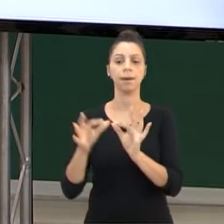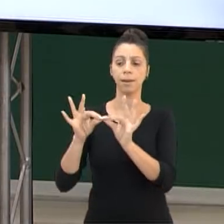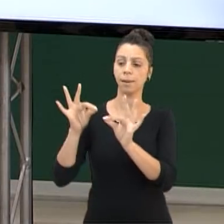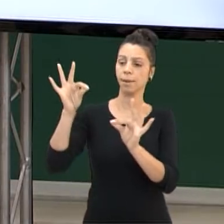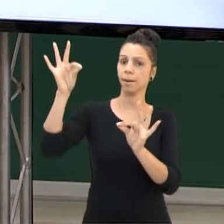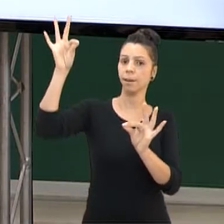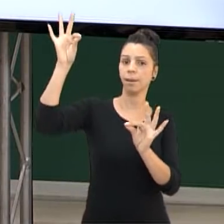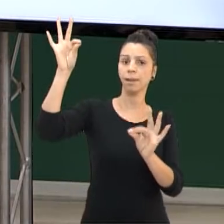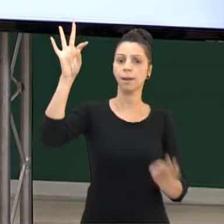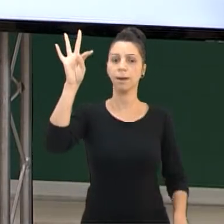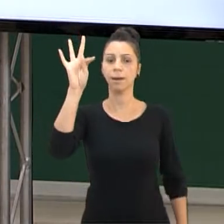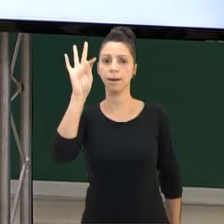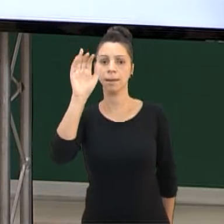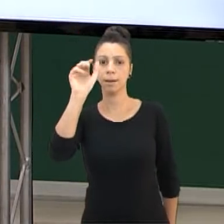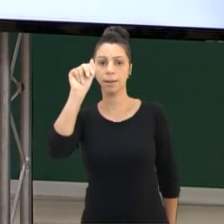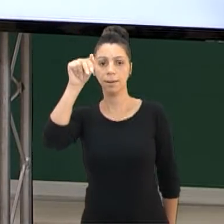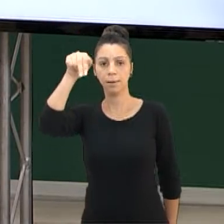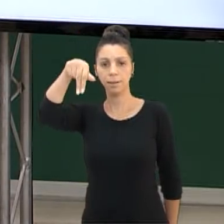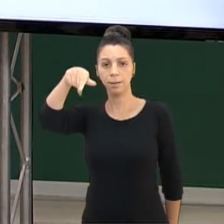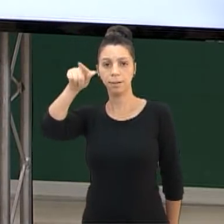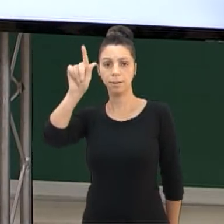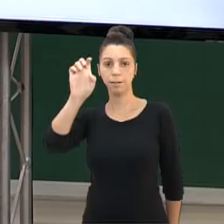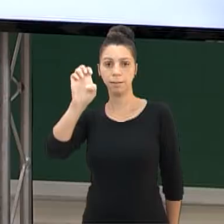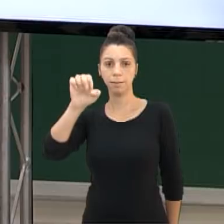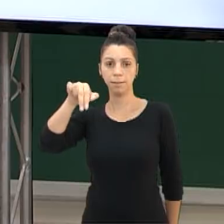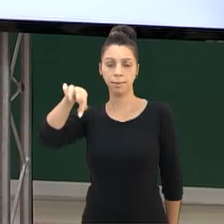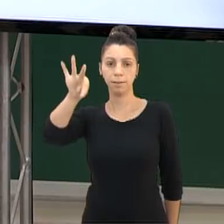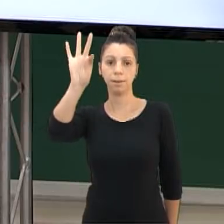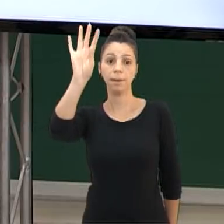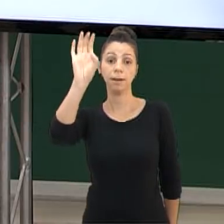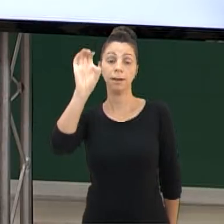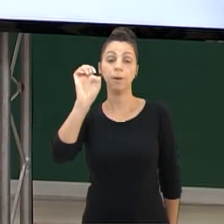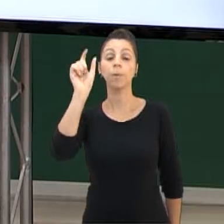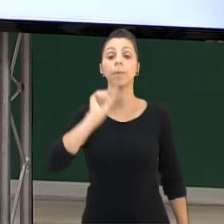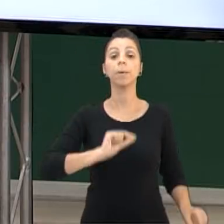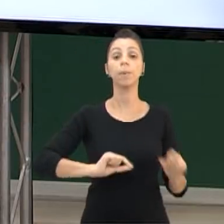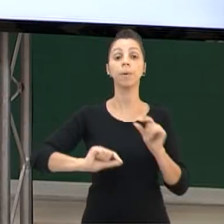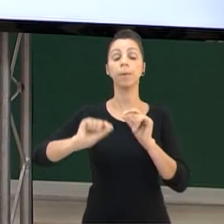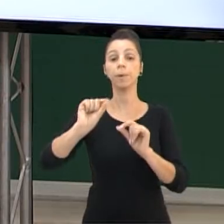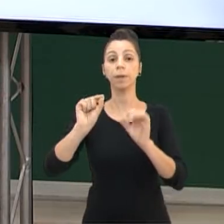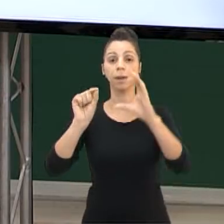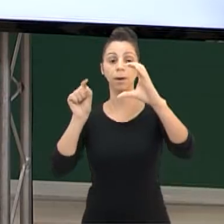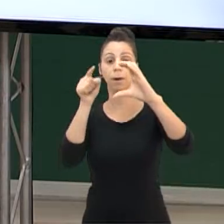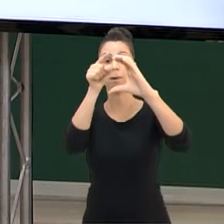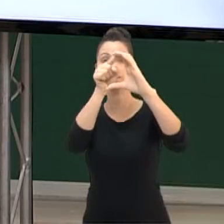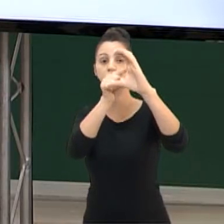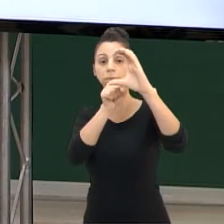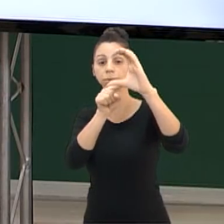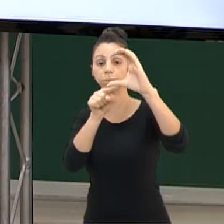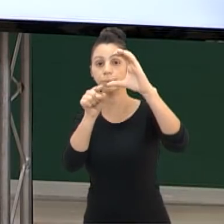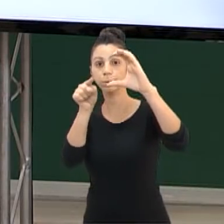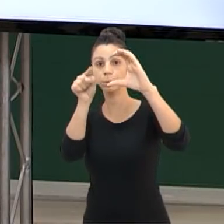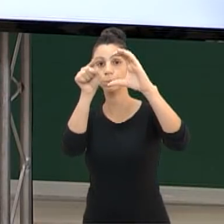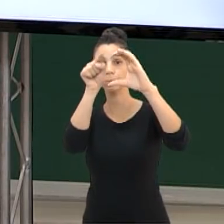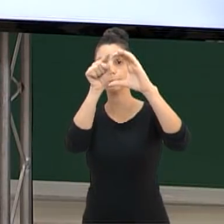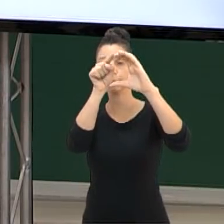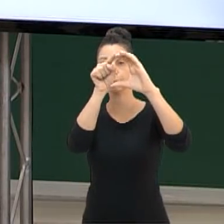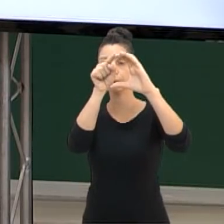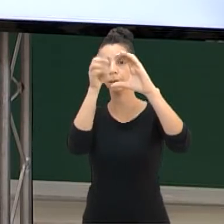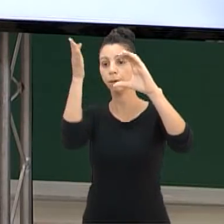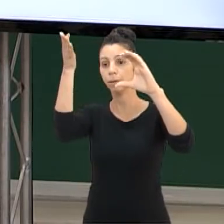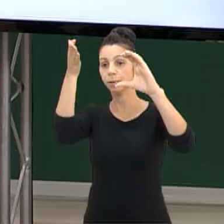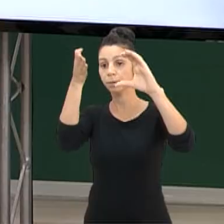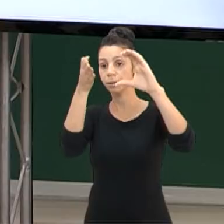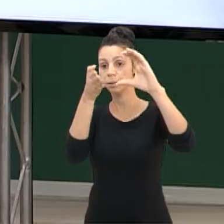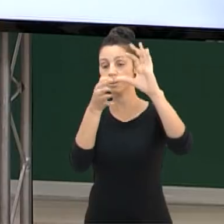tangencial, ela passa ali, ó, sob, né, a nossa circunferência, mas tocando em